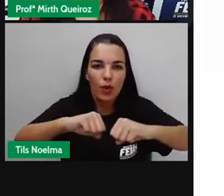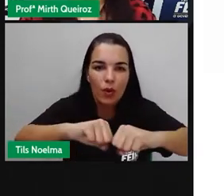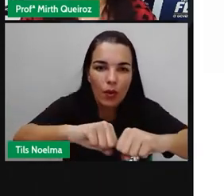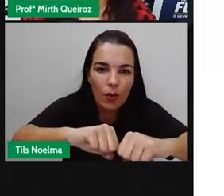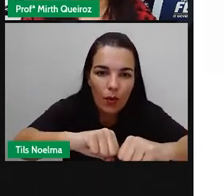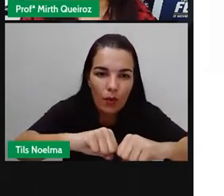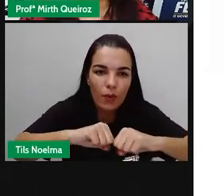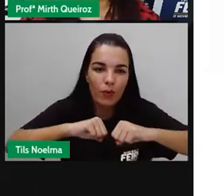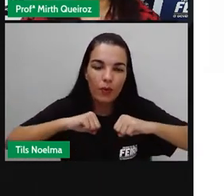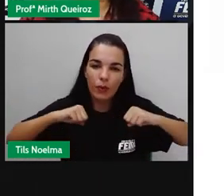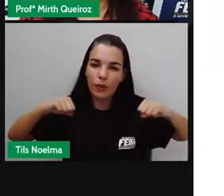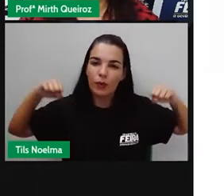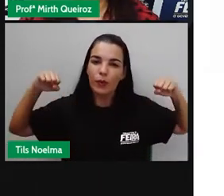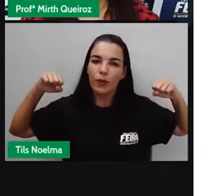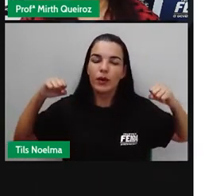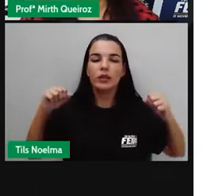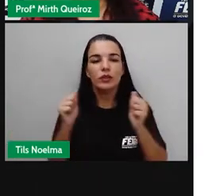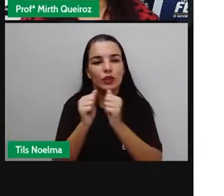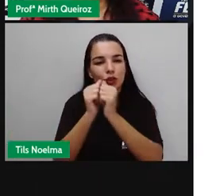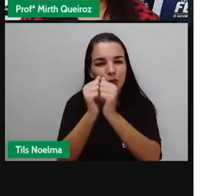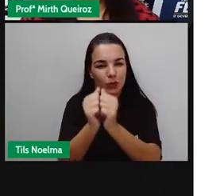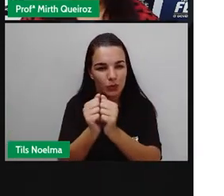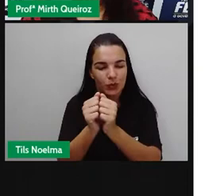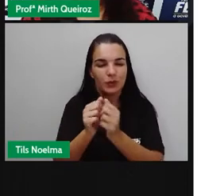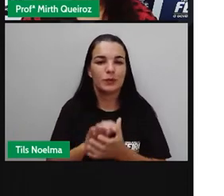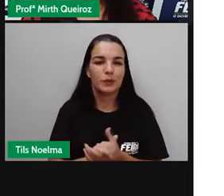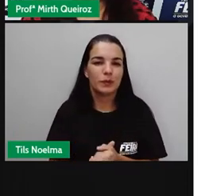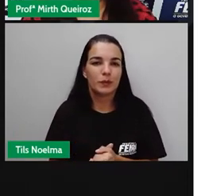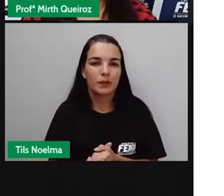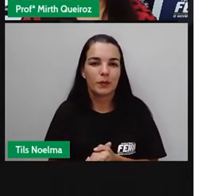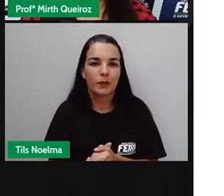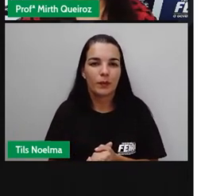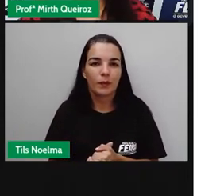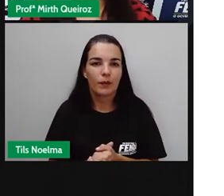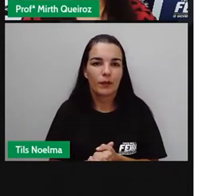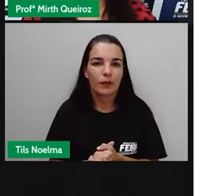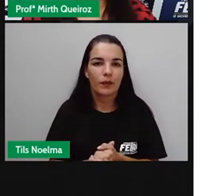convidados, viva! E vão falando assim outros vivas, certo?